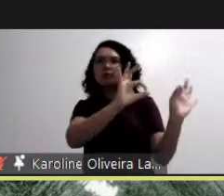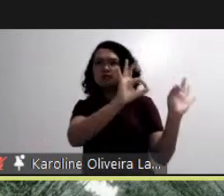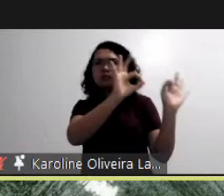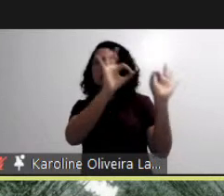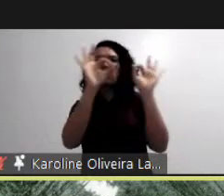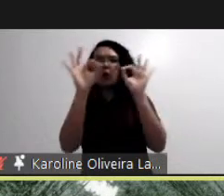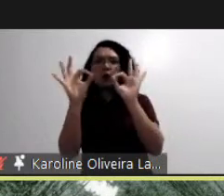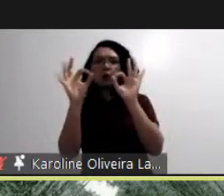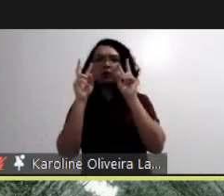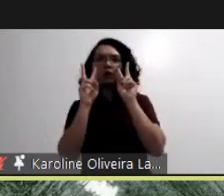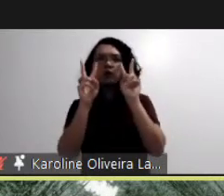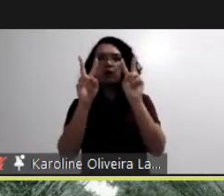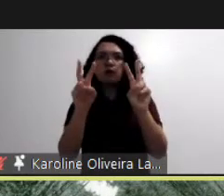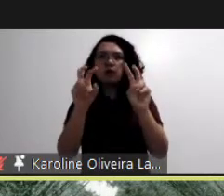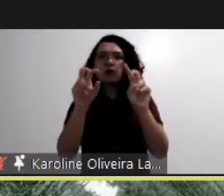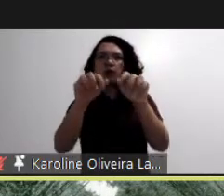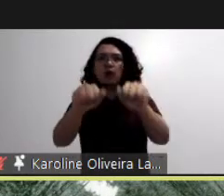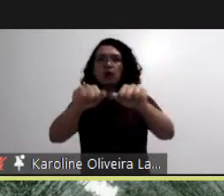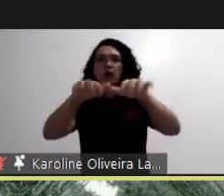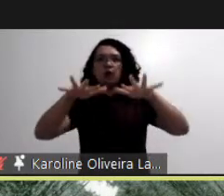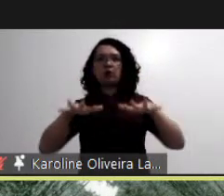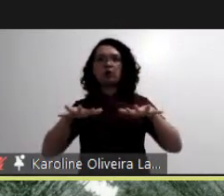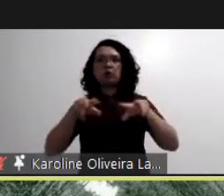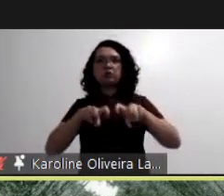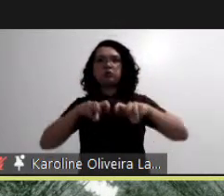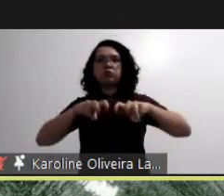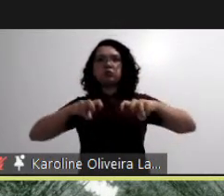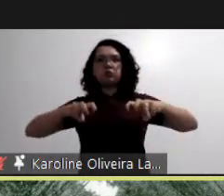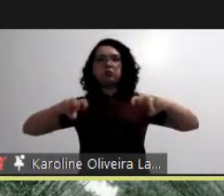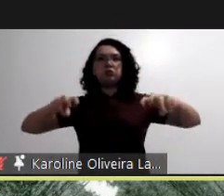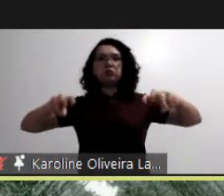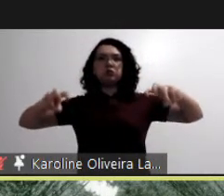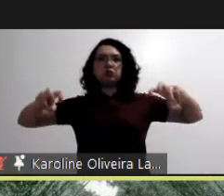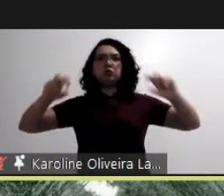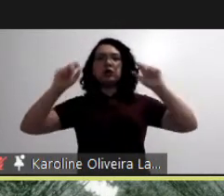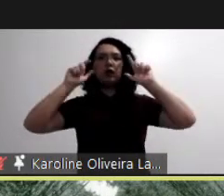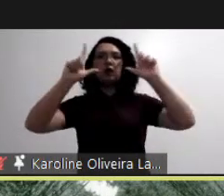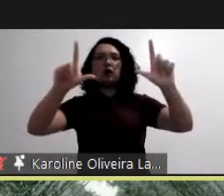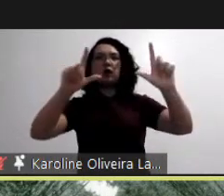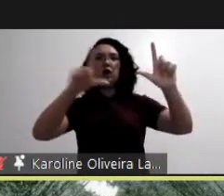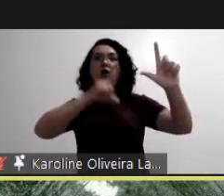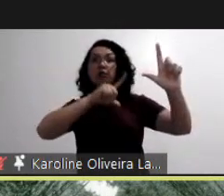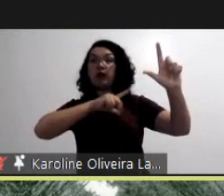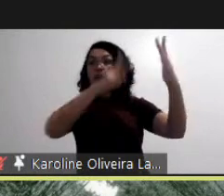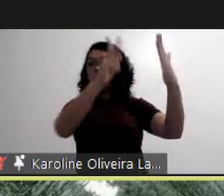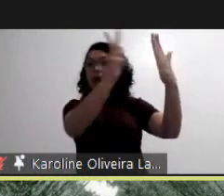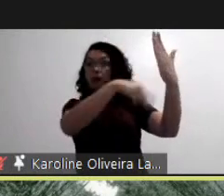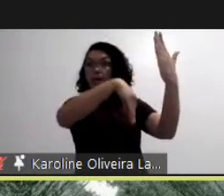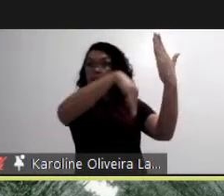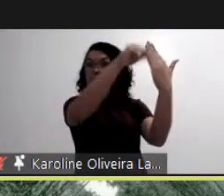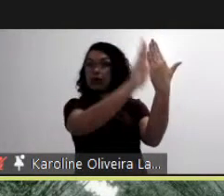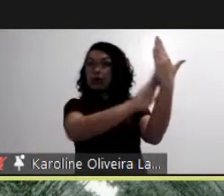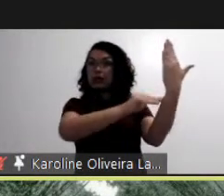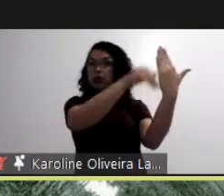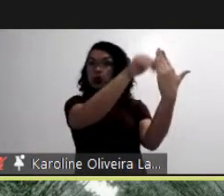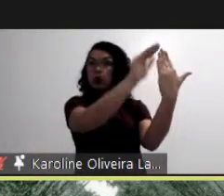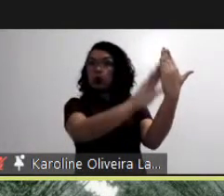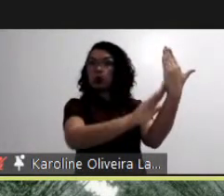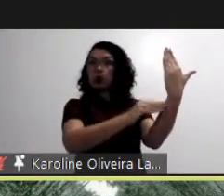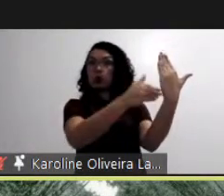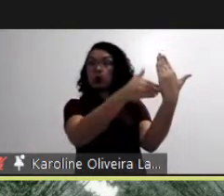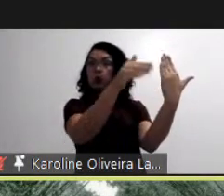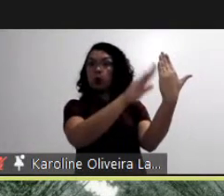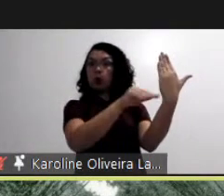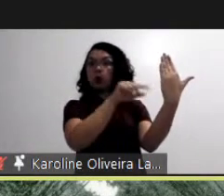O auditório, né? Com as duas pinturas laterais do Portinari, no qual parece que o Burle Marx